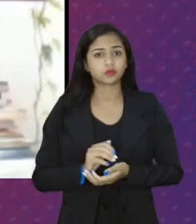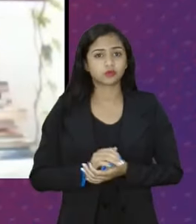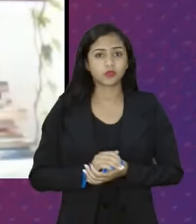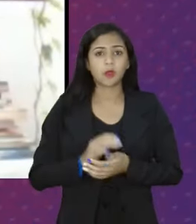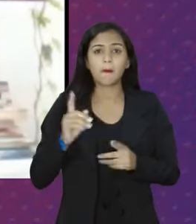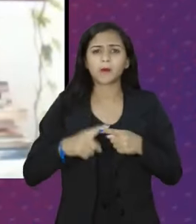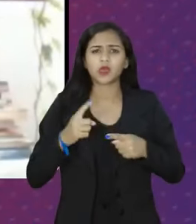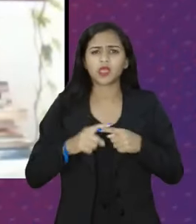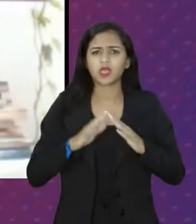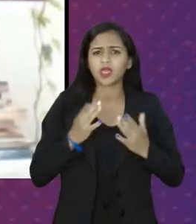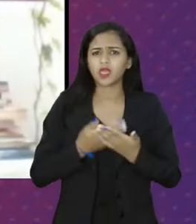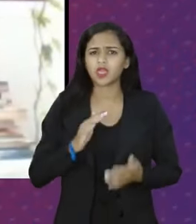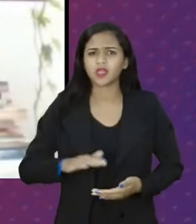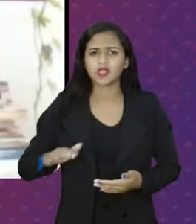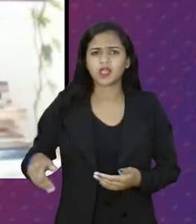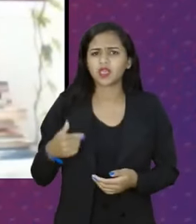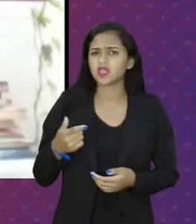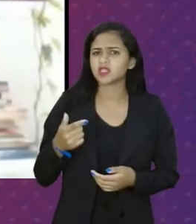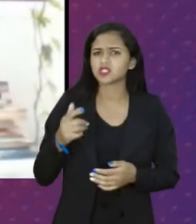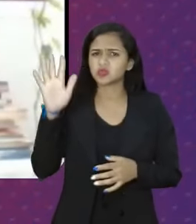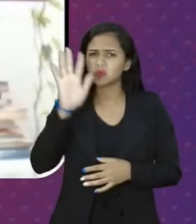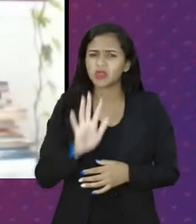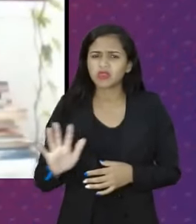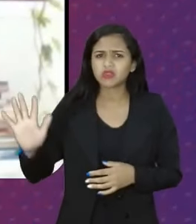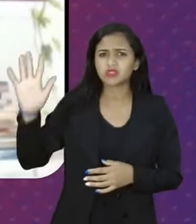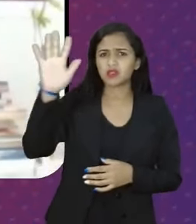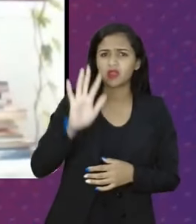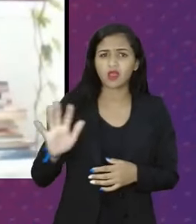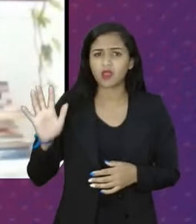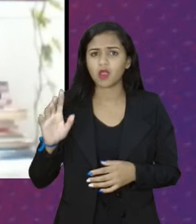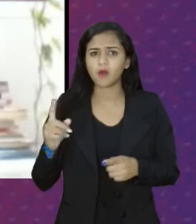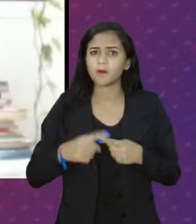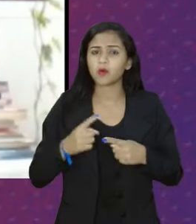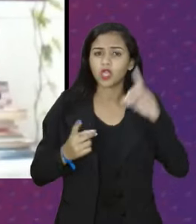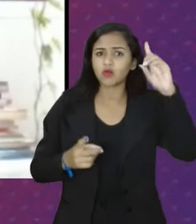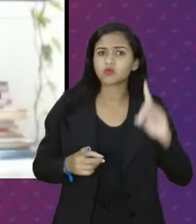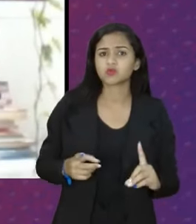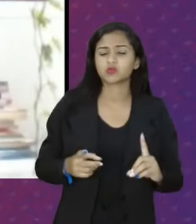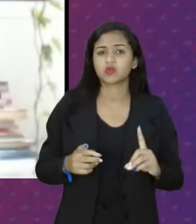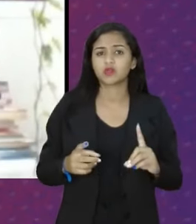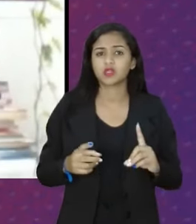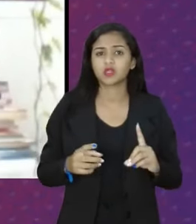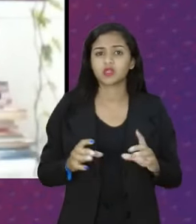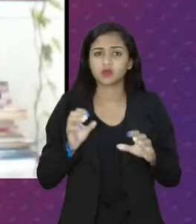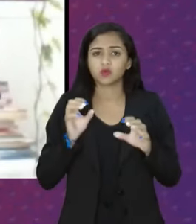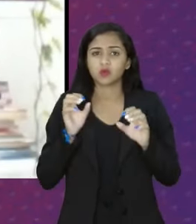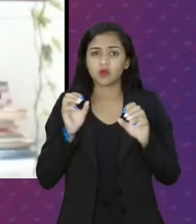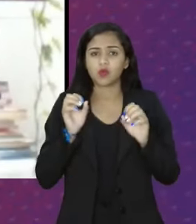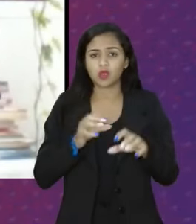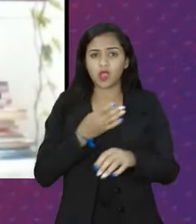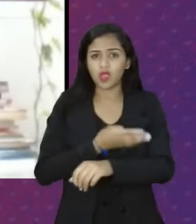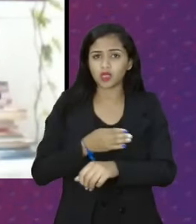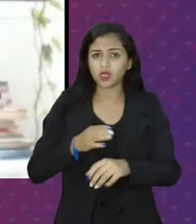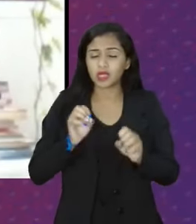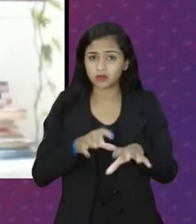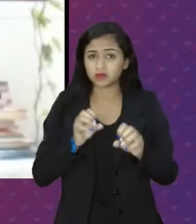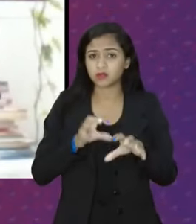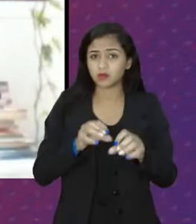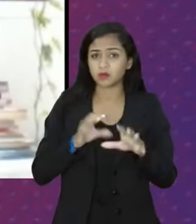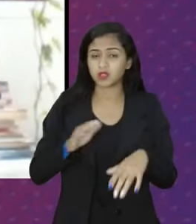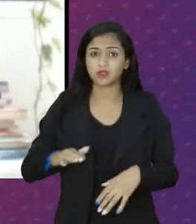a creche não é universal, e por que ela é um direito, né, à educação e à proteção das